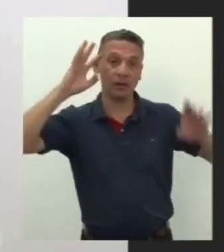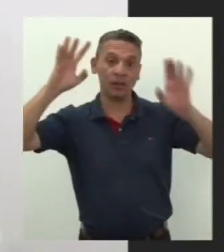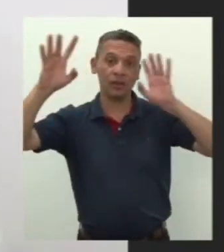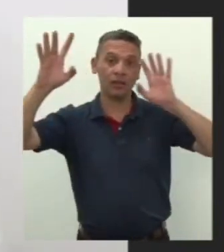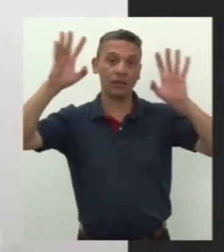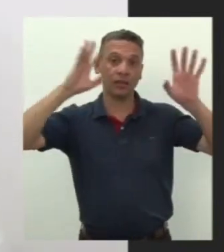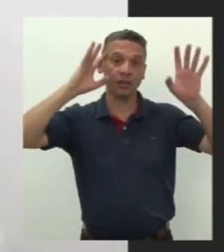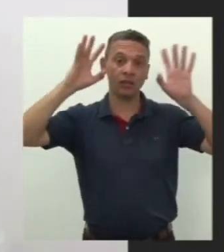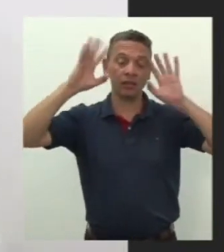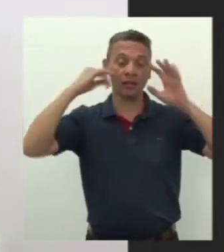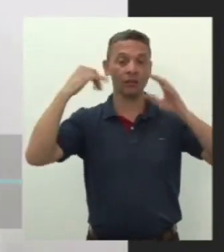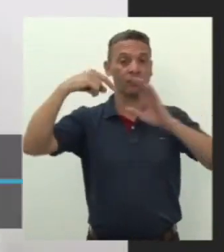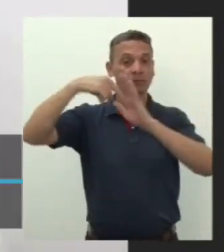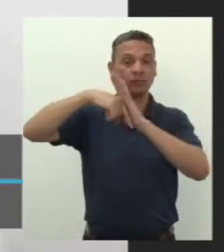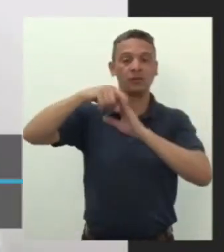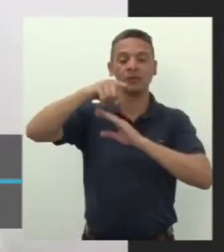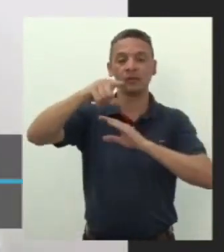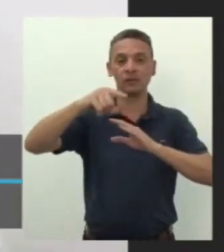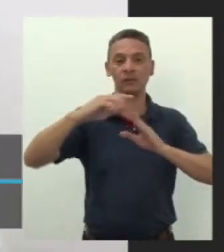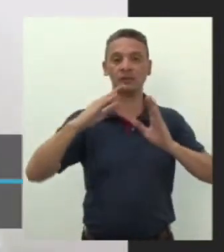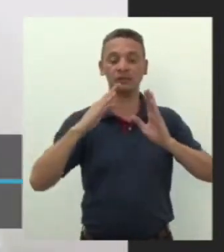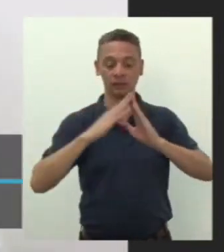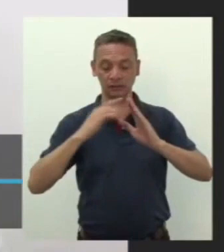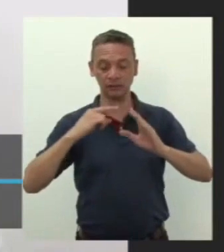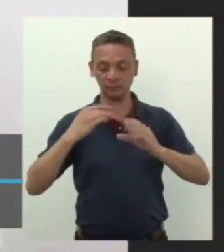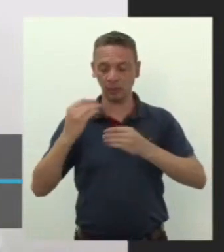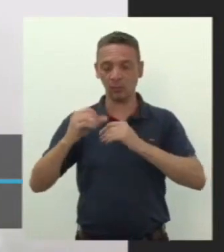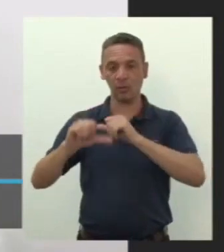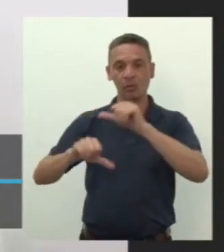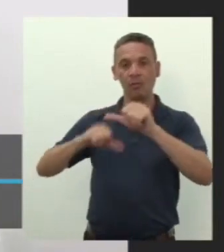ar, né? Vocês serão